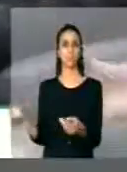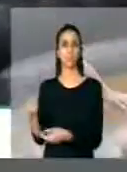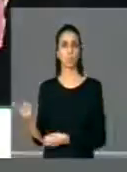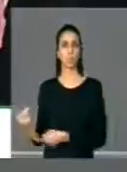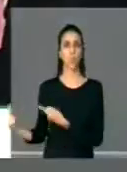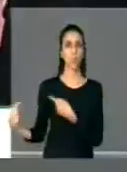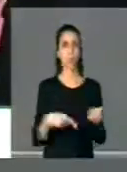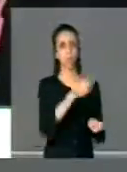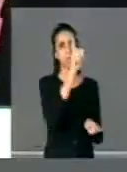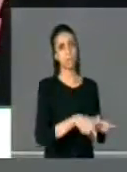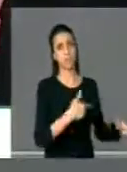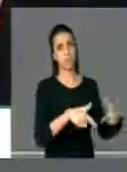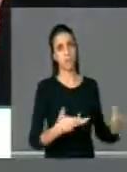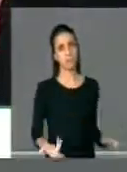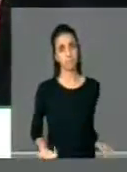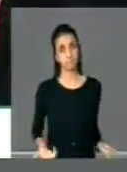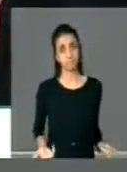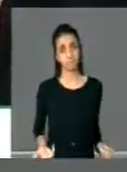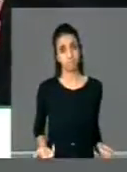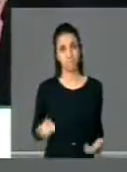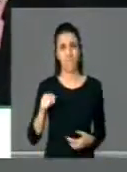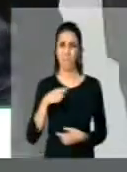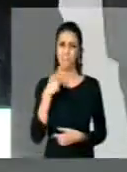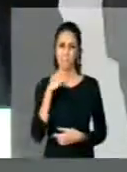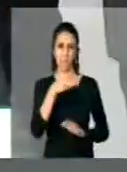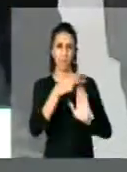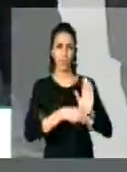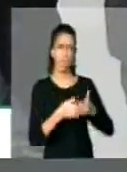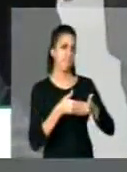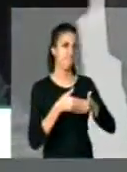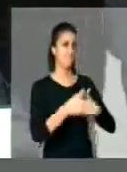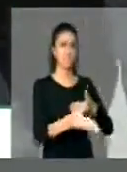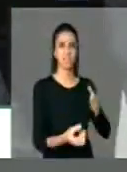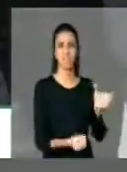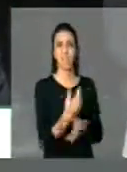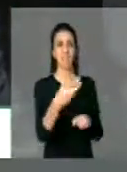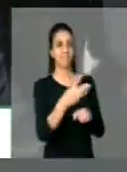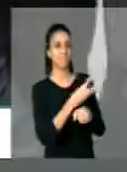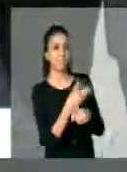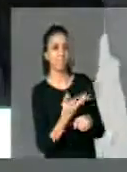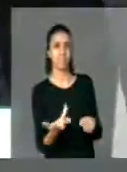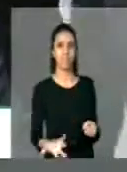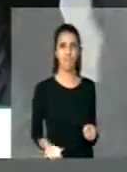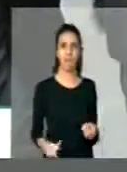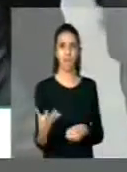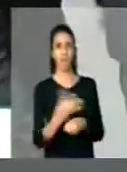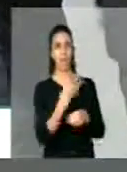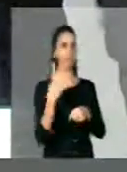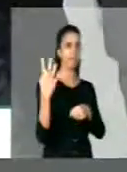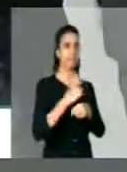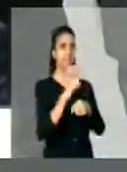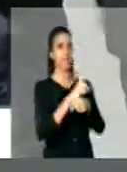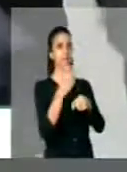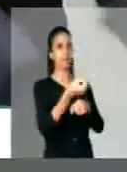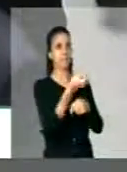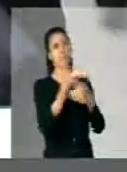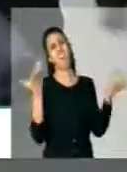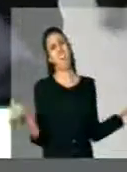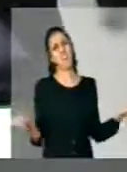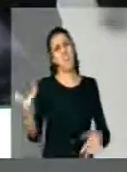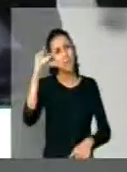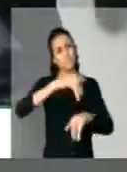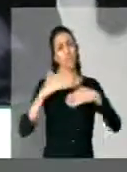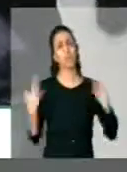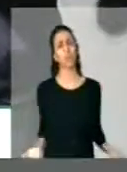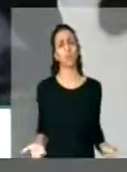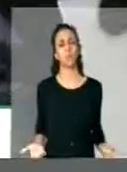dizer que que é o avanço que gera emprego especializar para atualizar que indenizar ses realizará absurdo